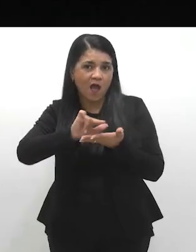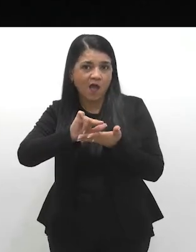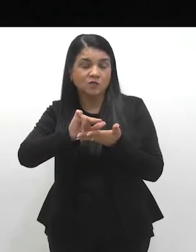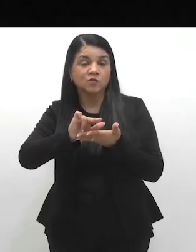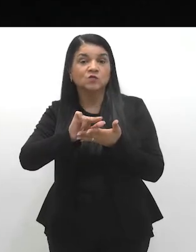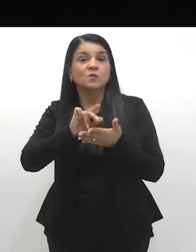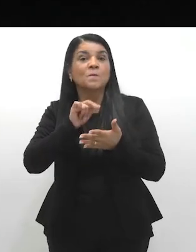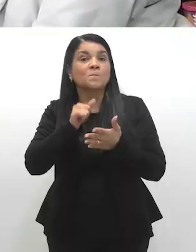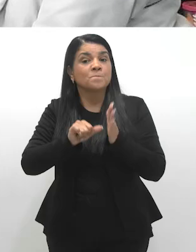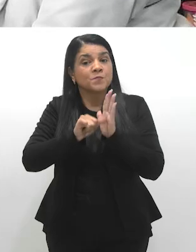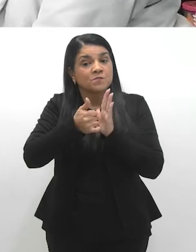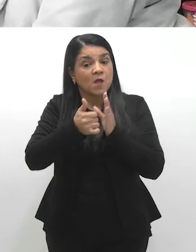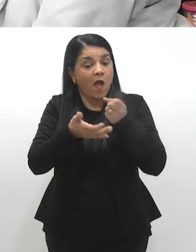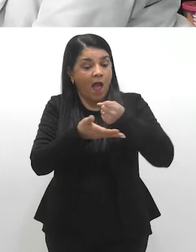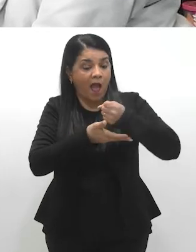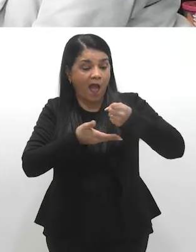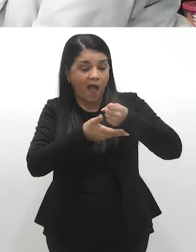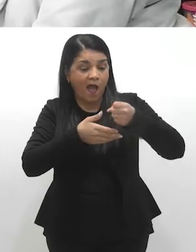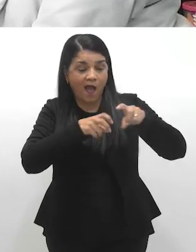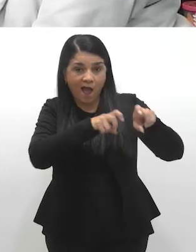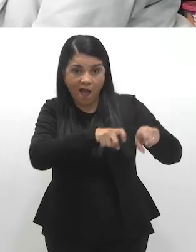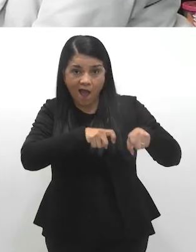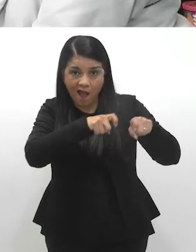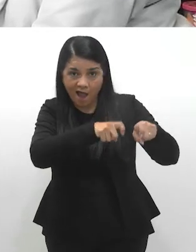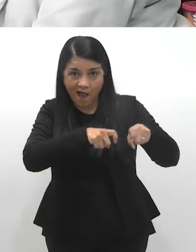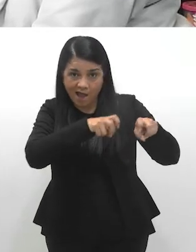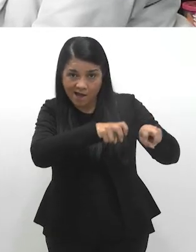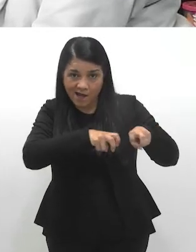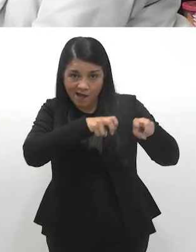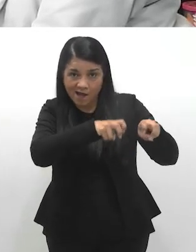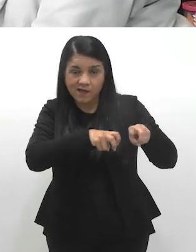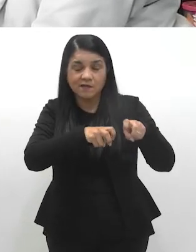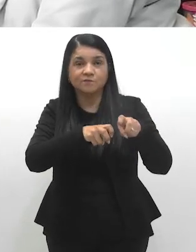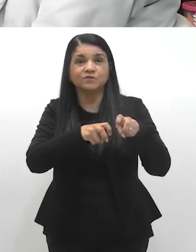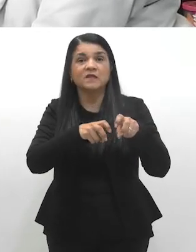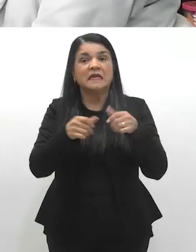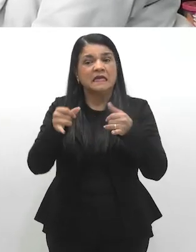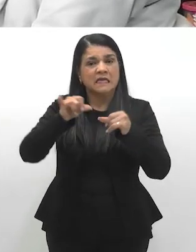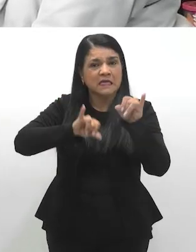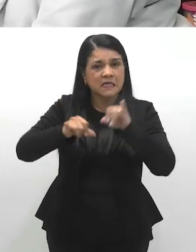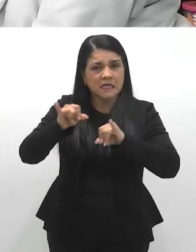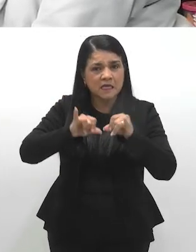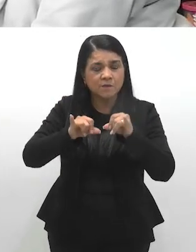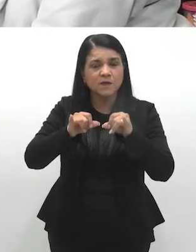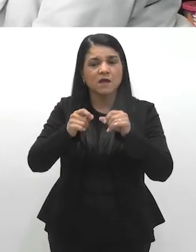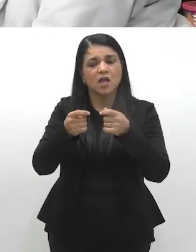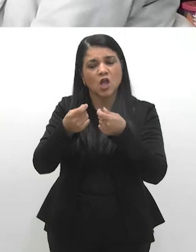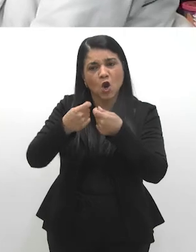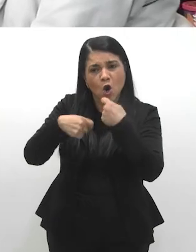base primeiro às áreas das agrárias, começam a surgir outras áreas, química, economia,